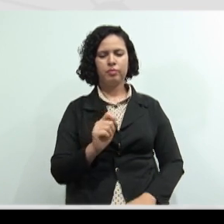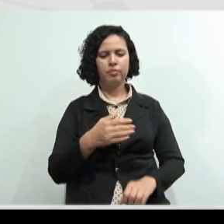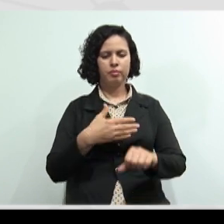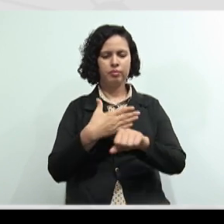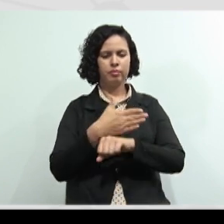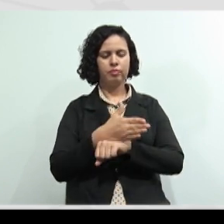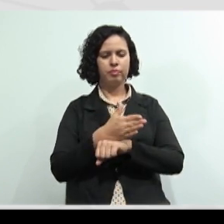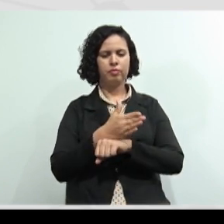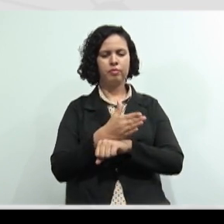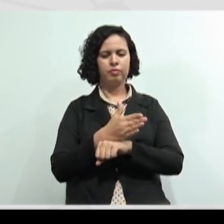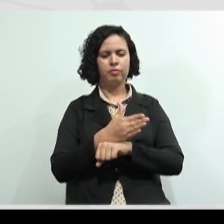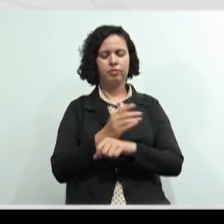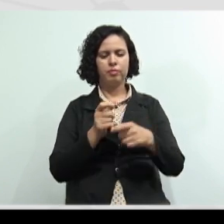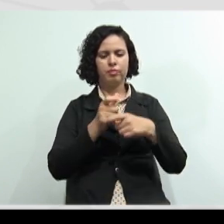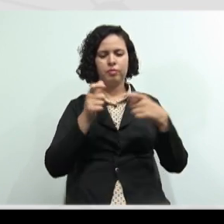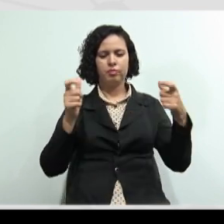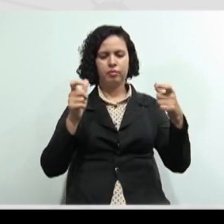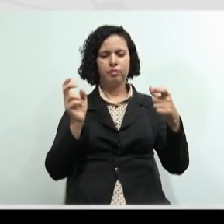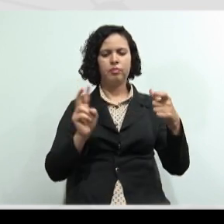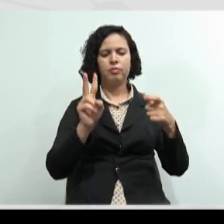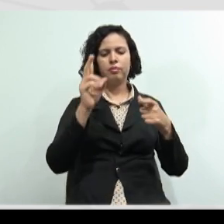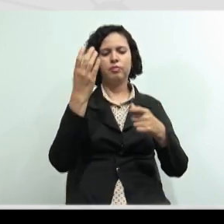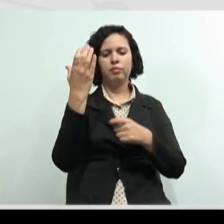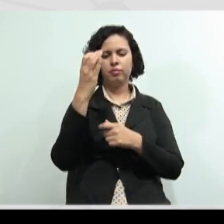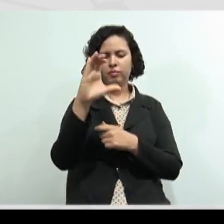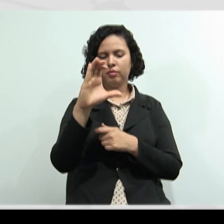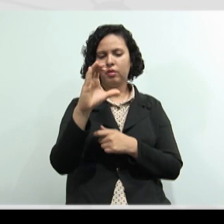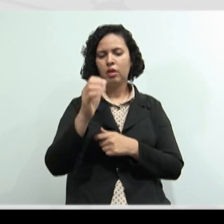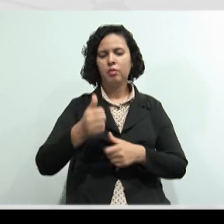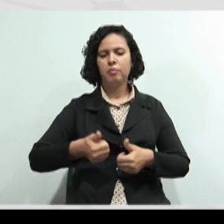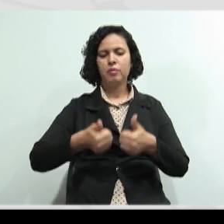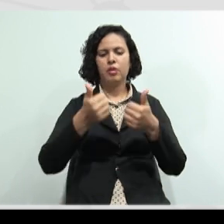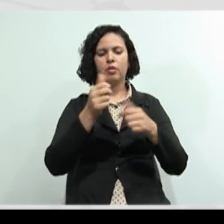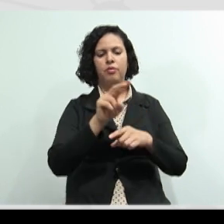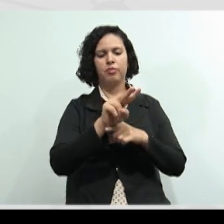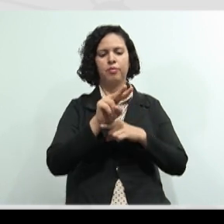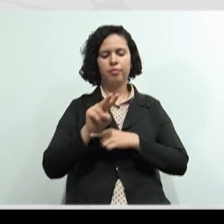maiores valores de crédito e melhores condições de financiamento para